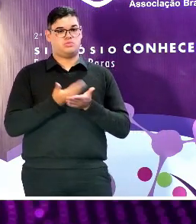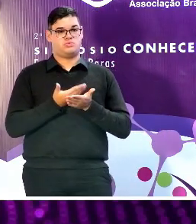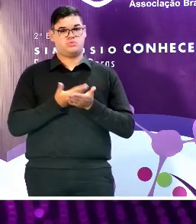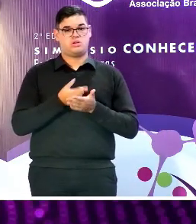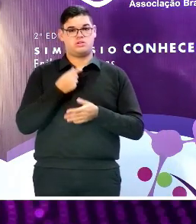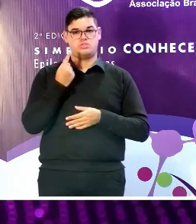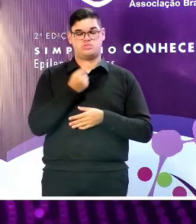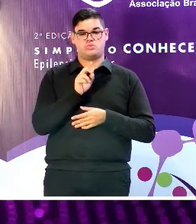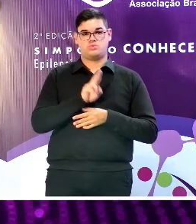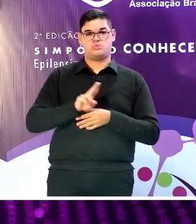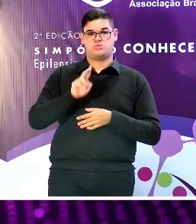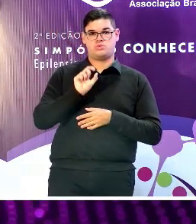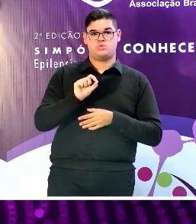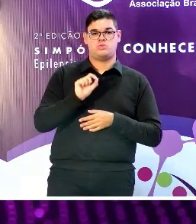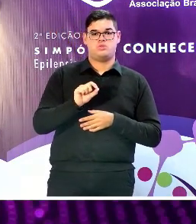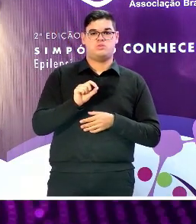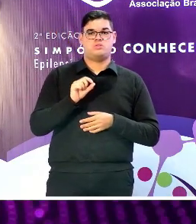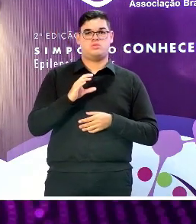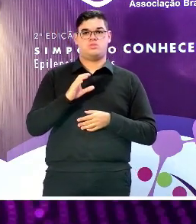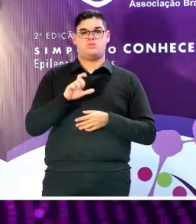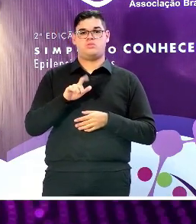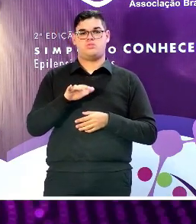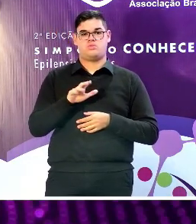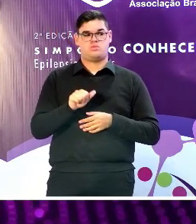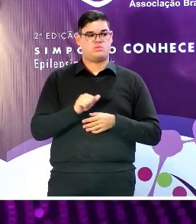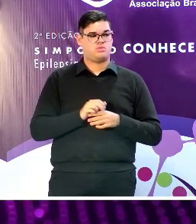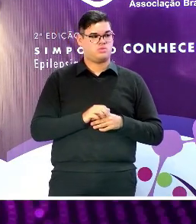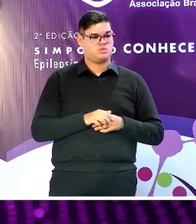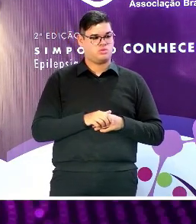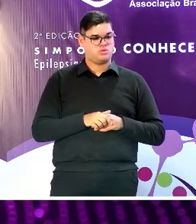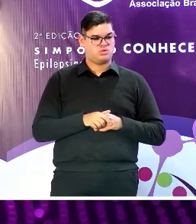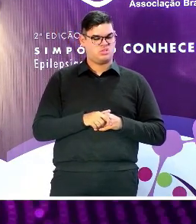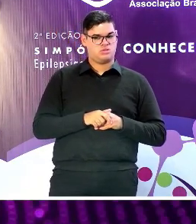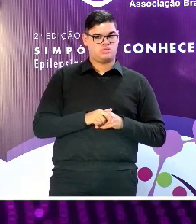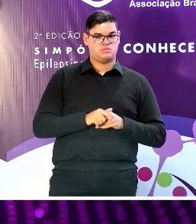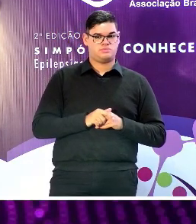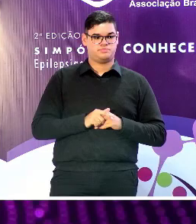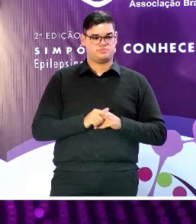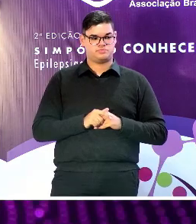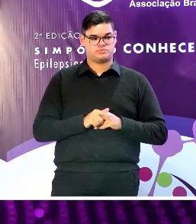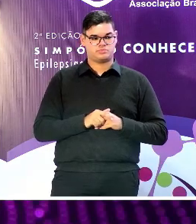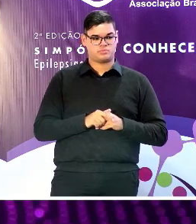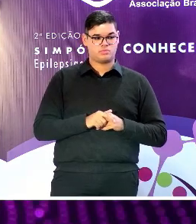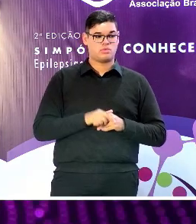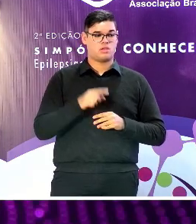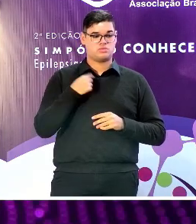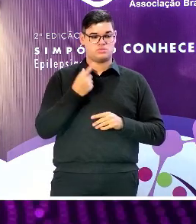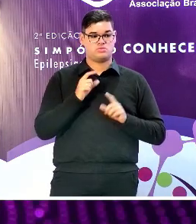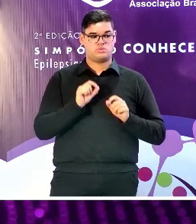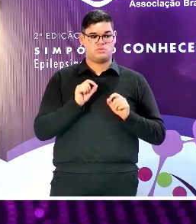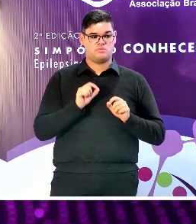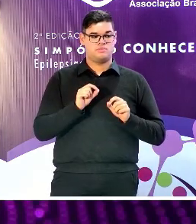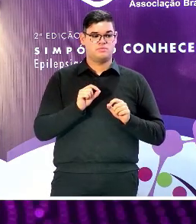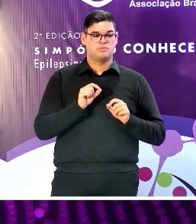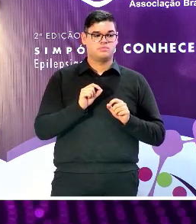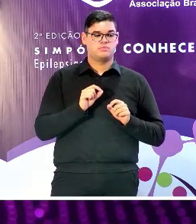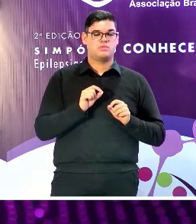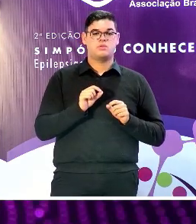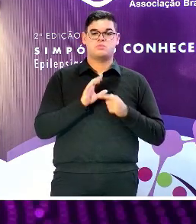usou uma célula de inseto que se chama SF9, e aí a gente expressou as diferentes